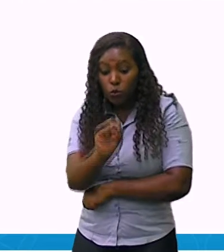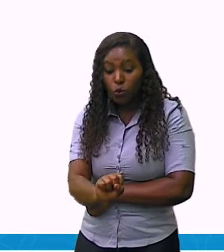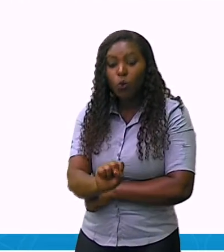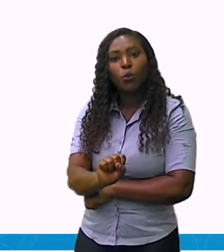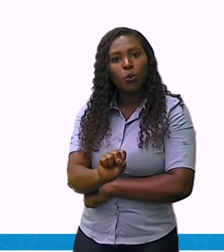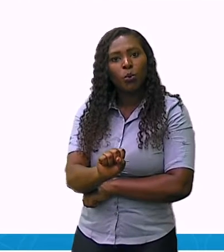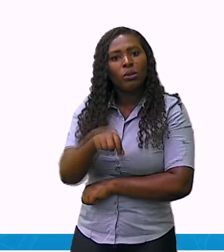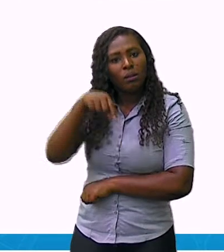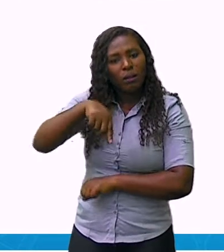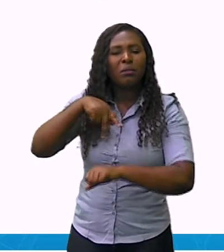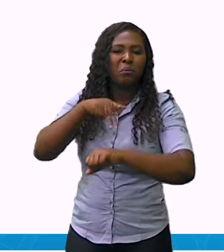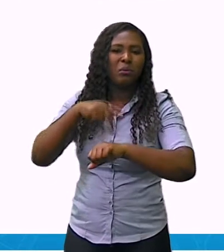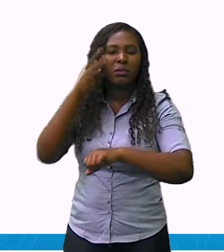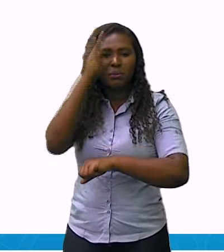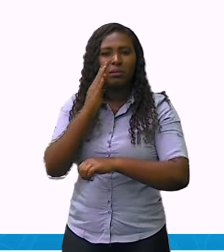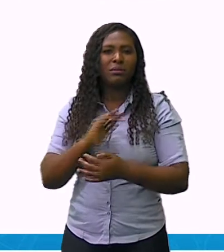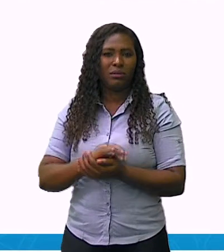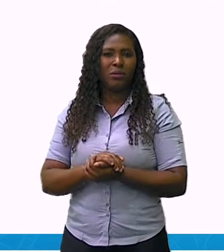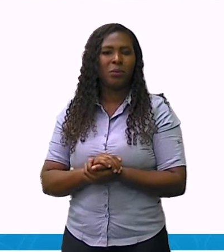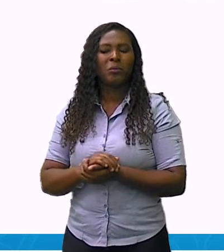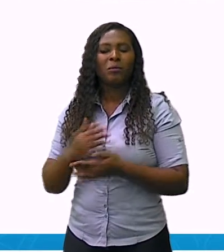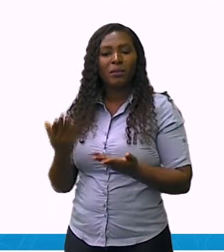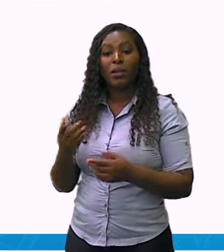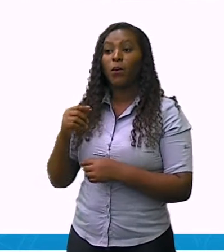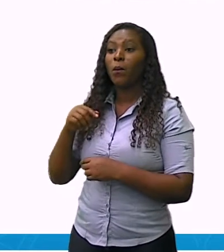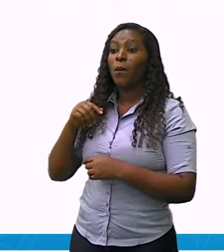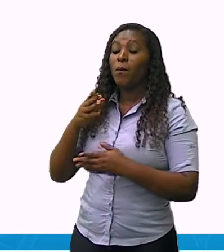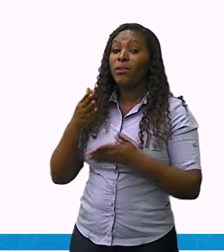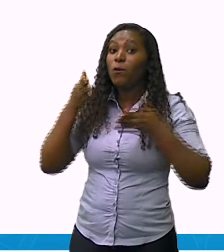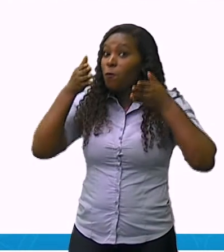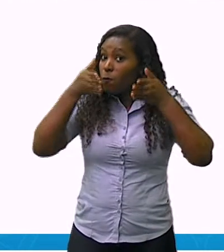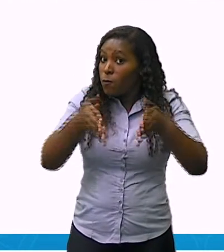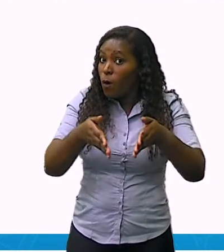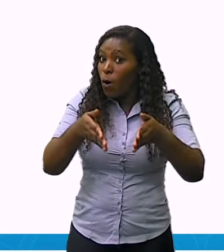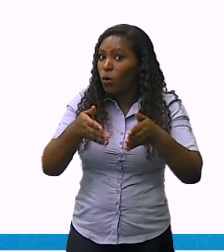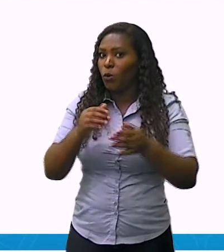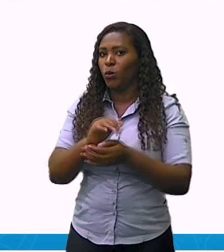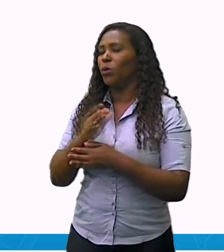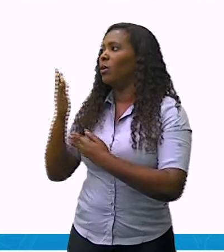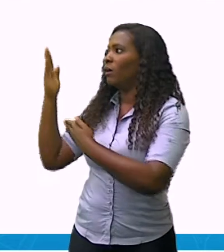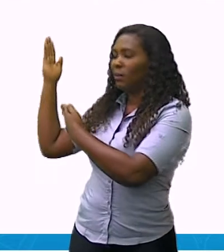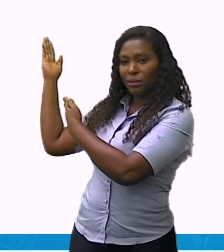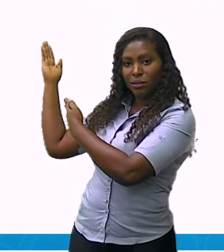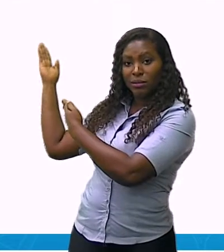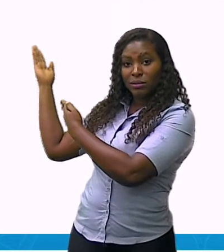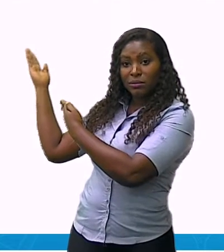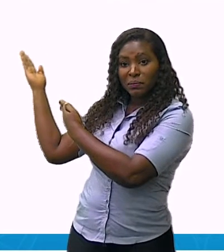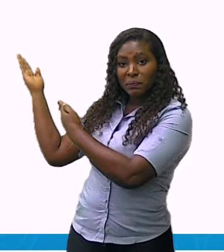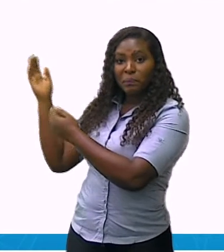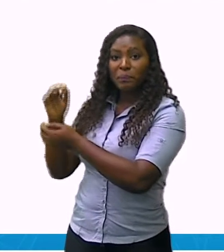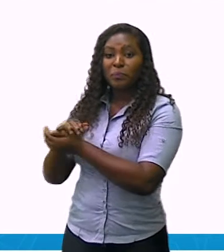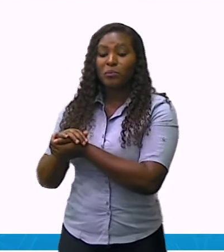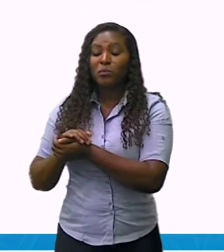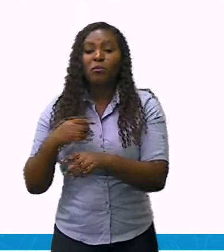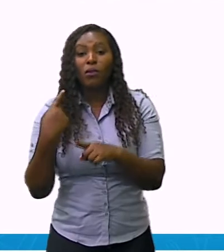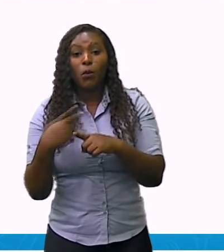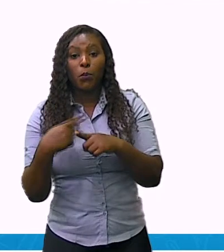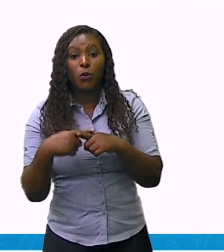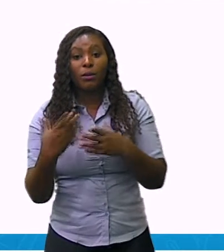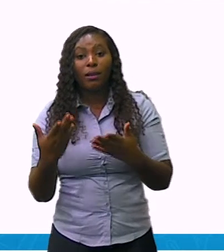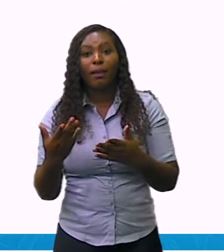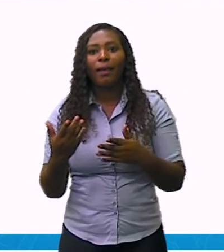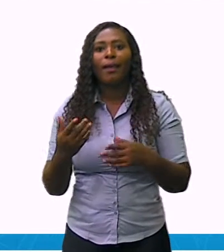que existe uma concentração das rodovias muito grande. Apesar dela fazer ligações com